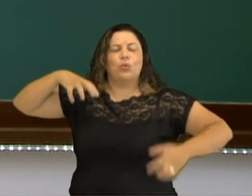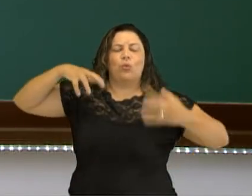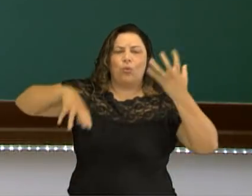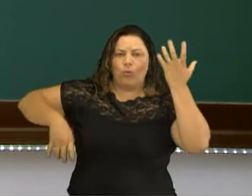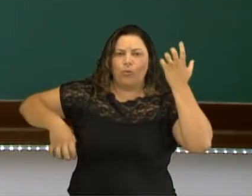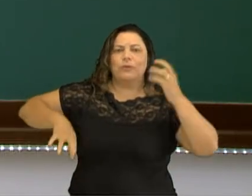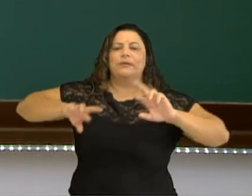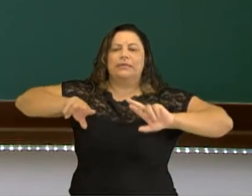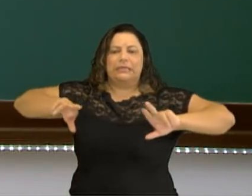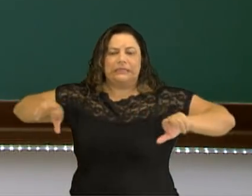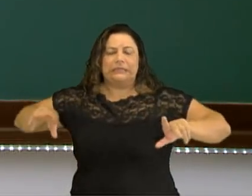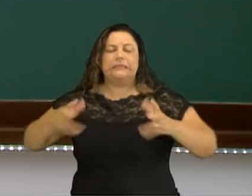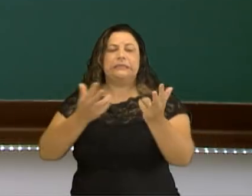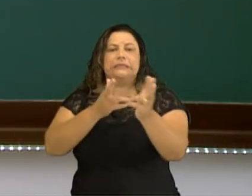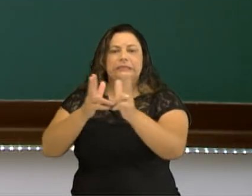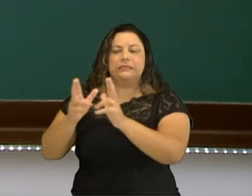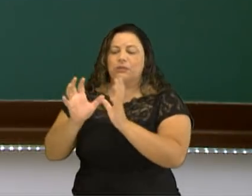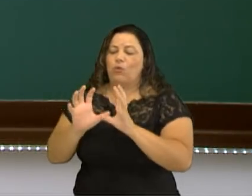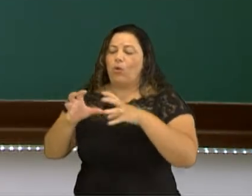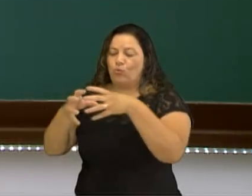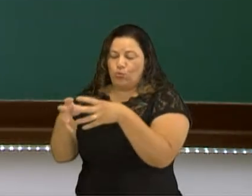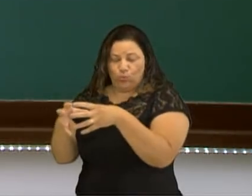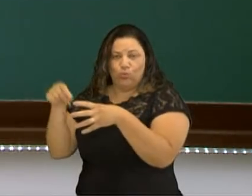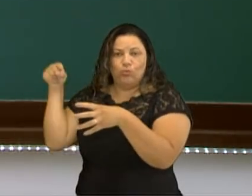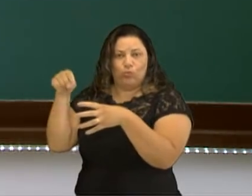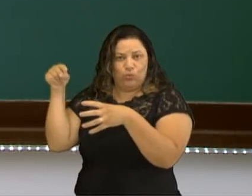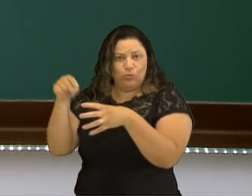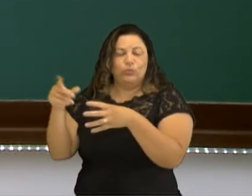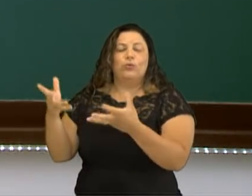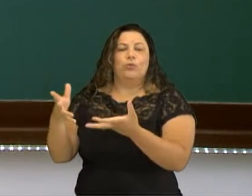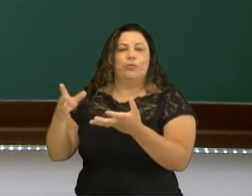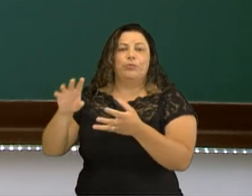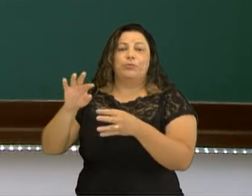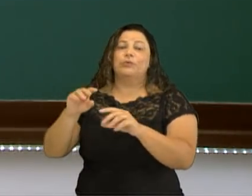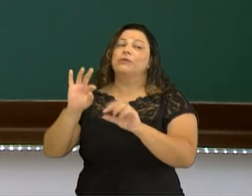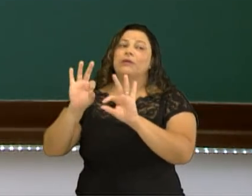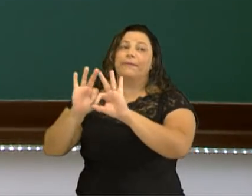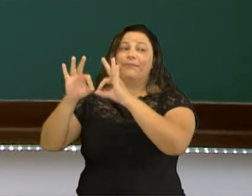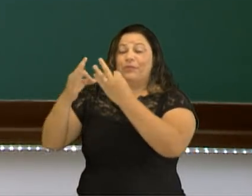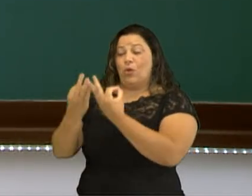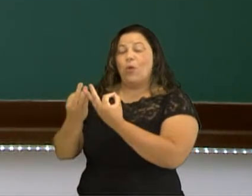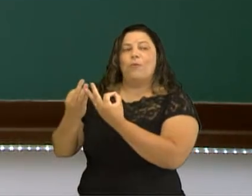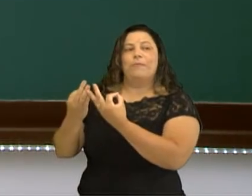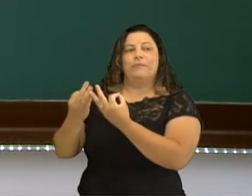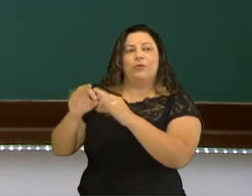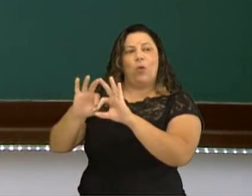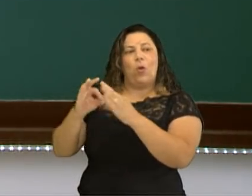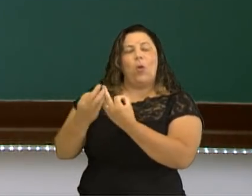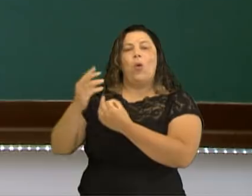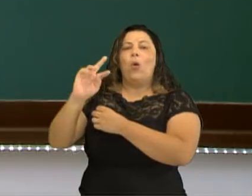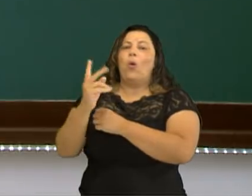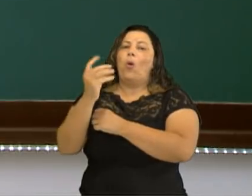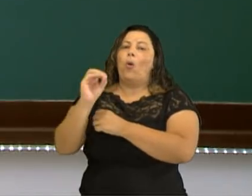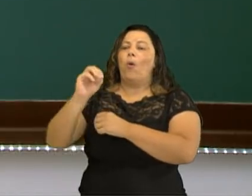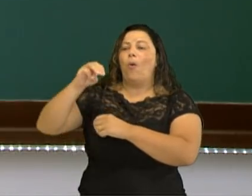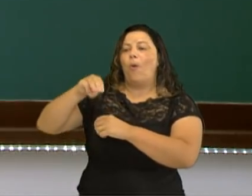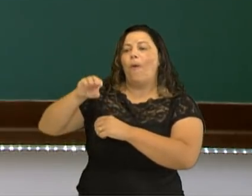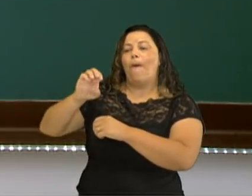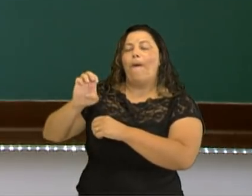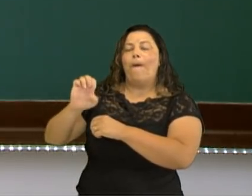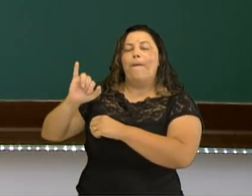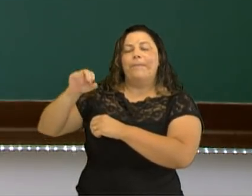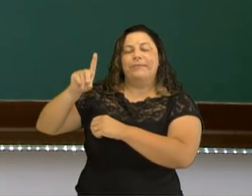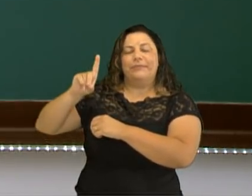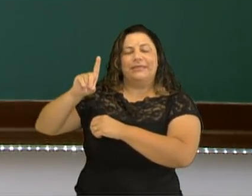as diferenças a partir da família, porque nós pertencemos a uma família de hominídeos, de homens, não é mesmo?